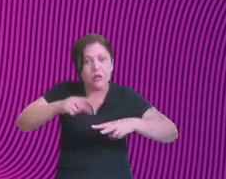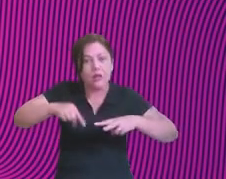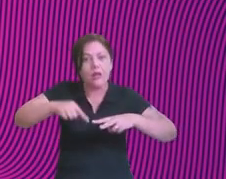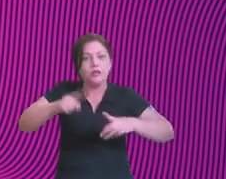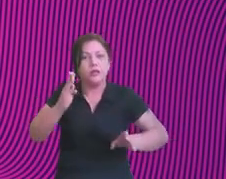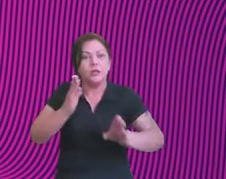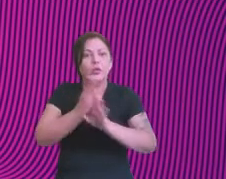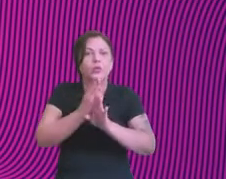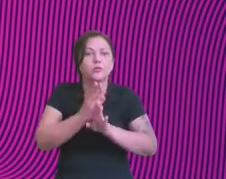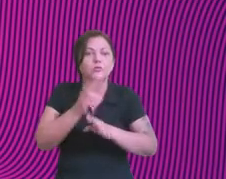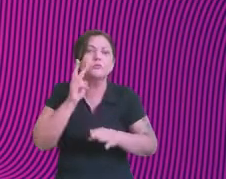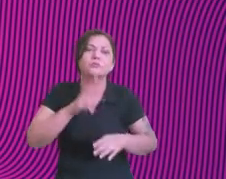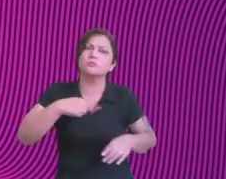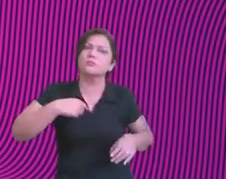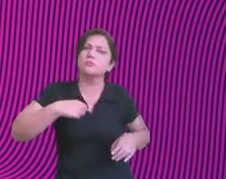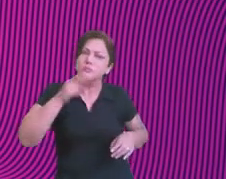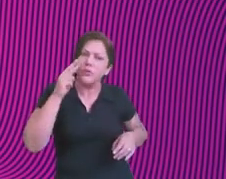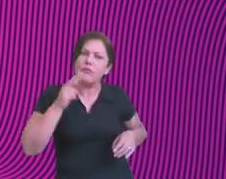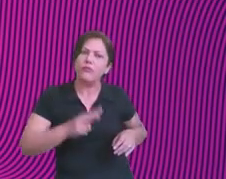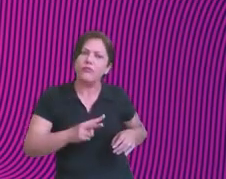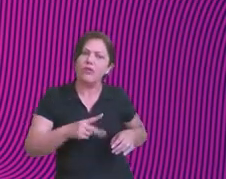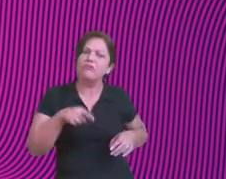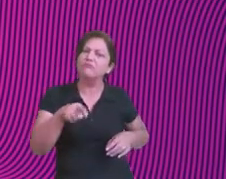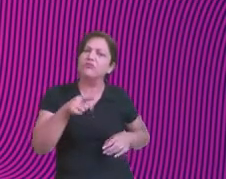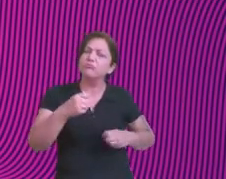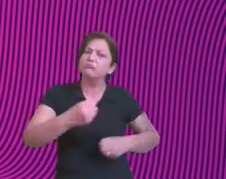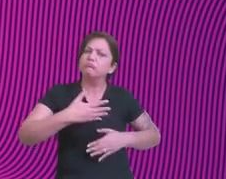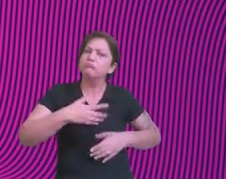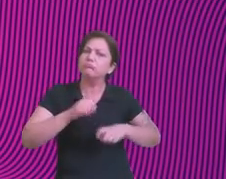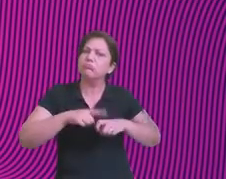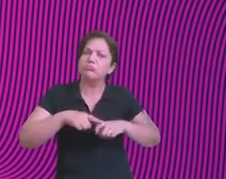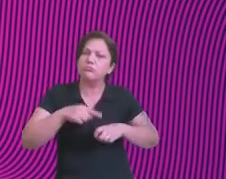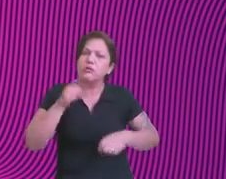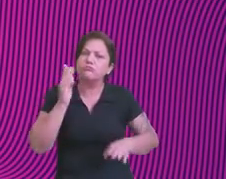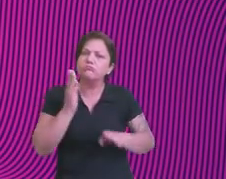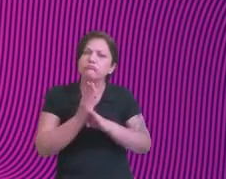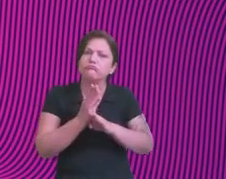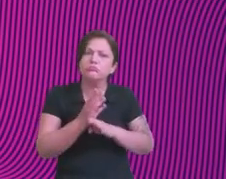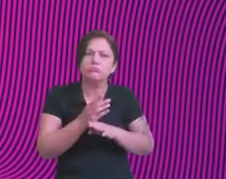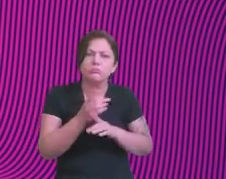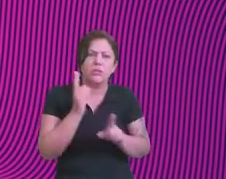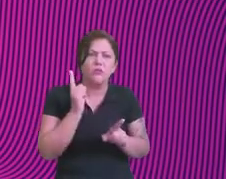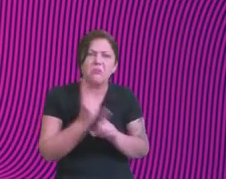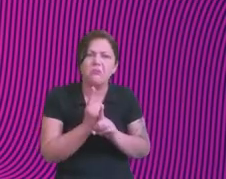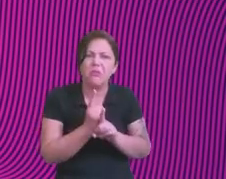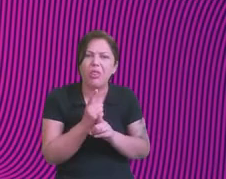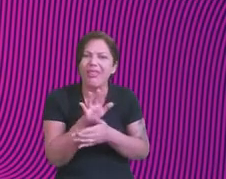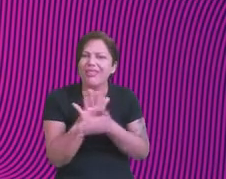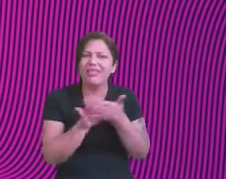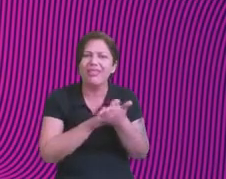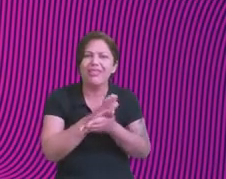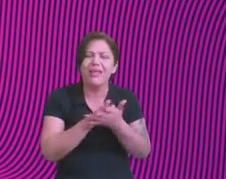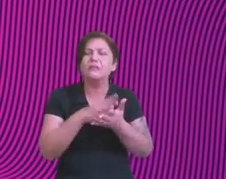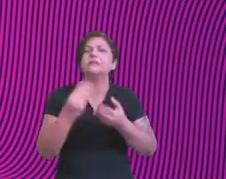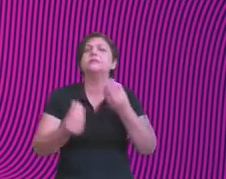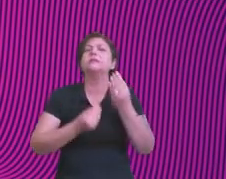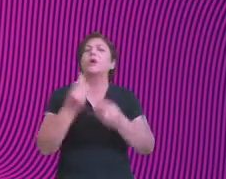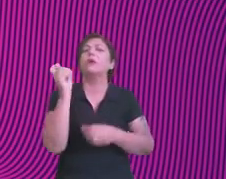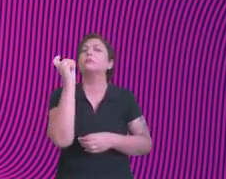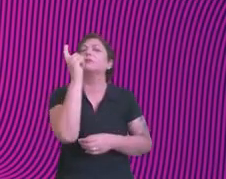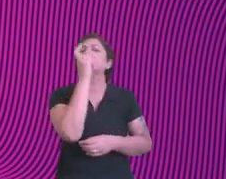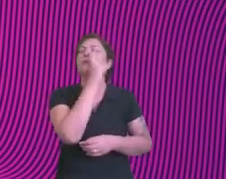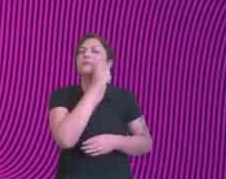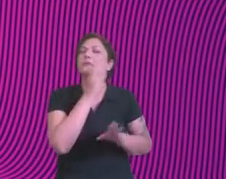inespecíficos, mas que a gente fica num lugar ruim, né, para valorizar e fazer, de repente, um super diagnóstico para esse paciente.